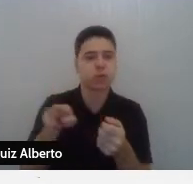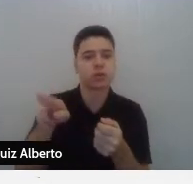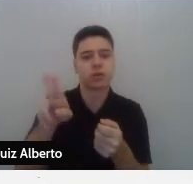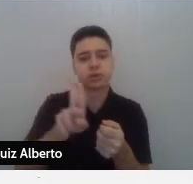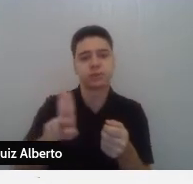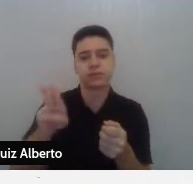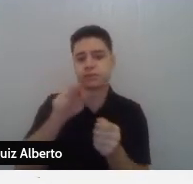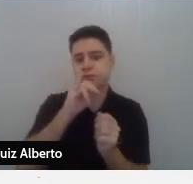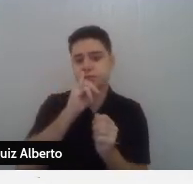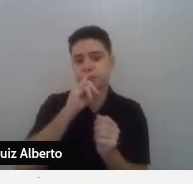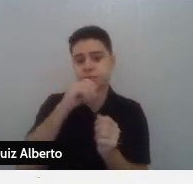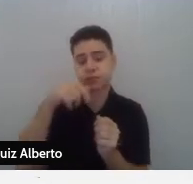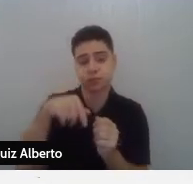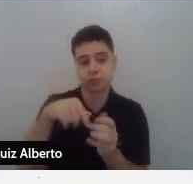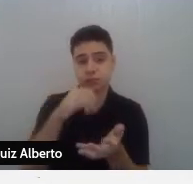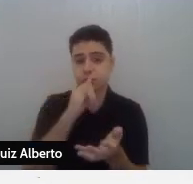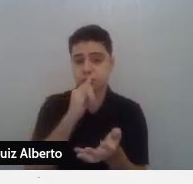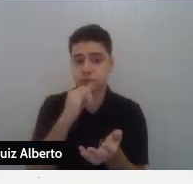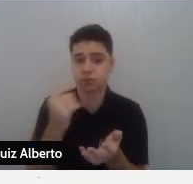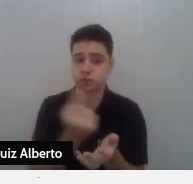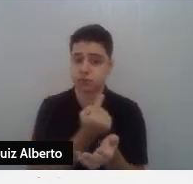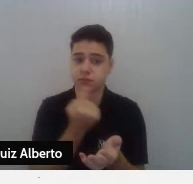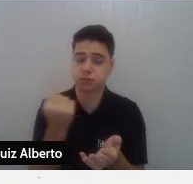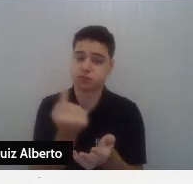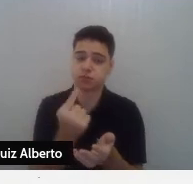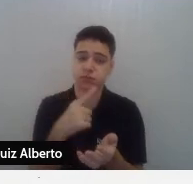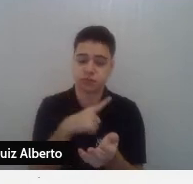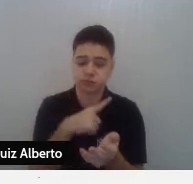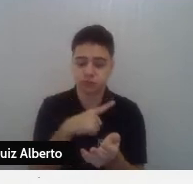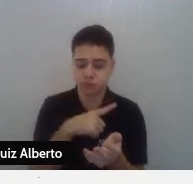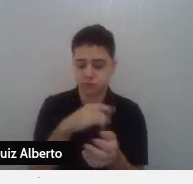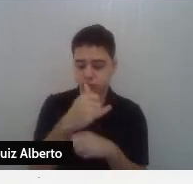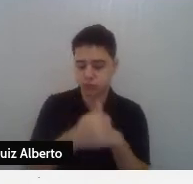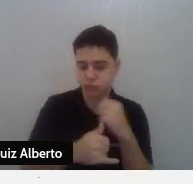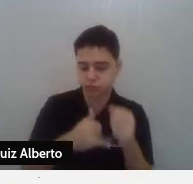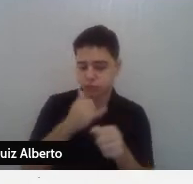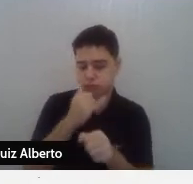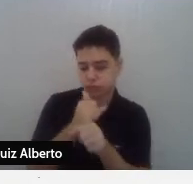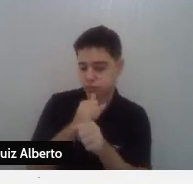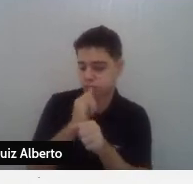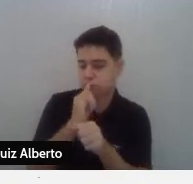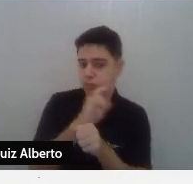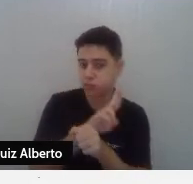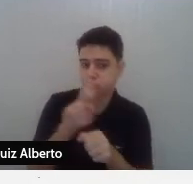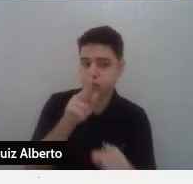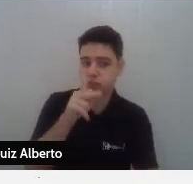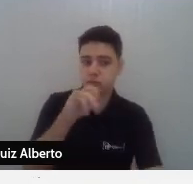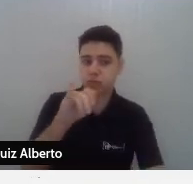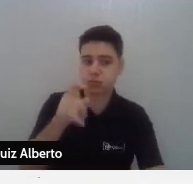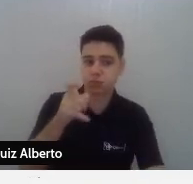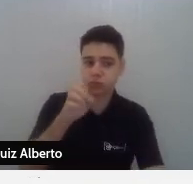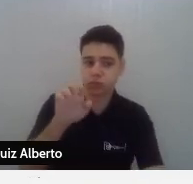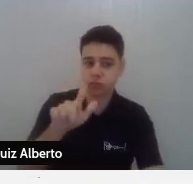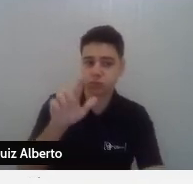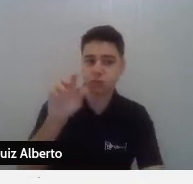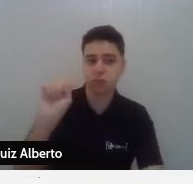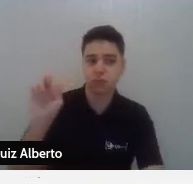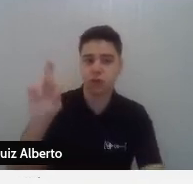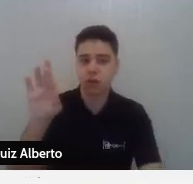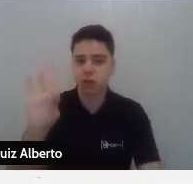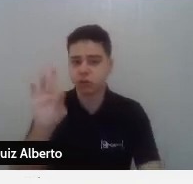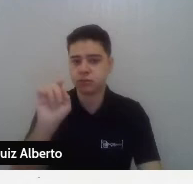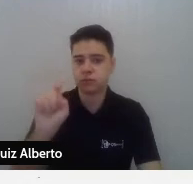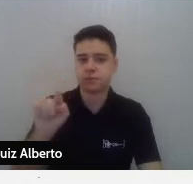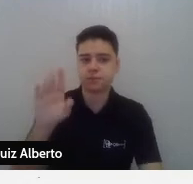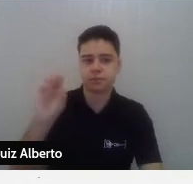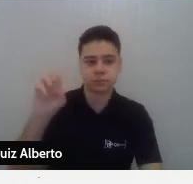Então, aqui a gente tem um site que chama pixelart.com. Ele é